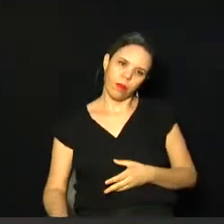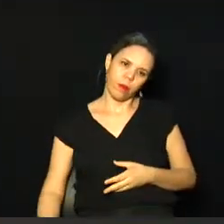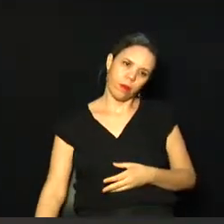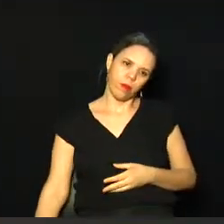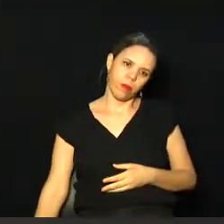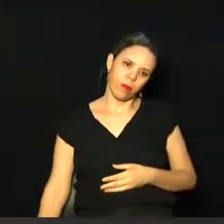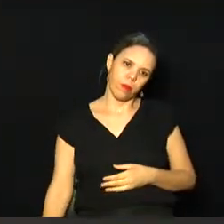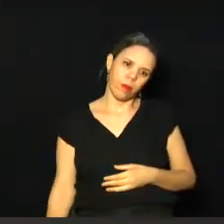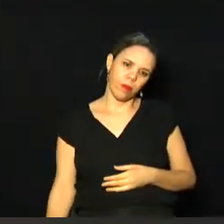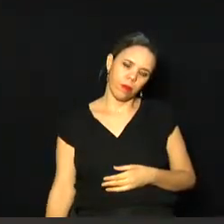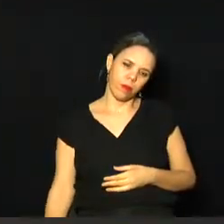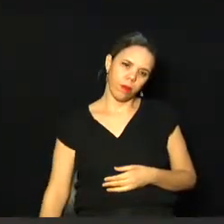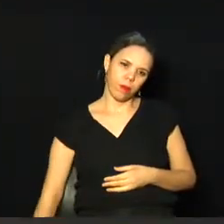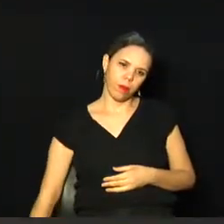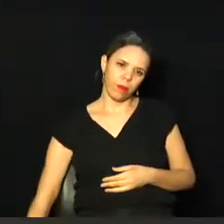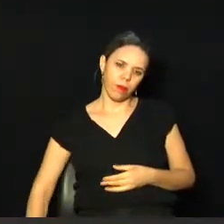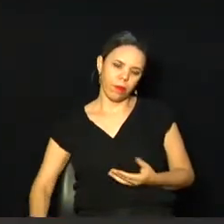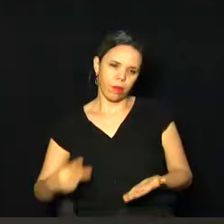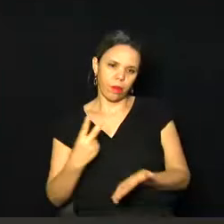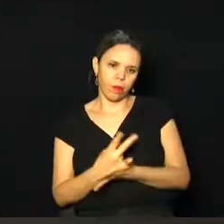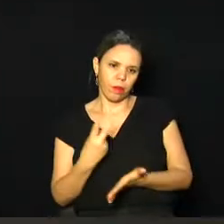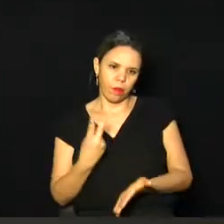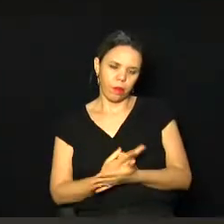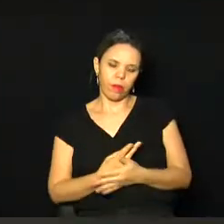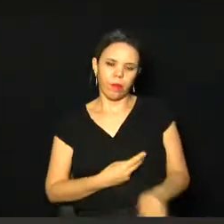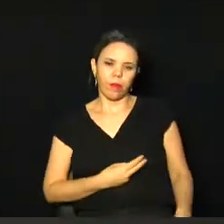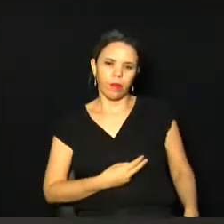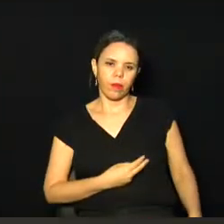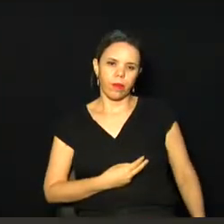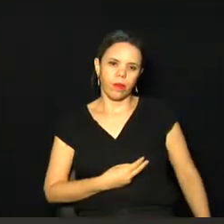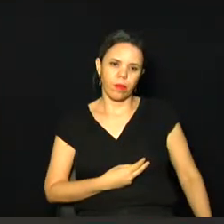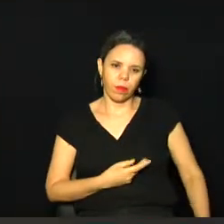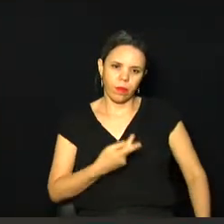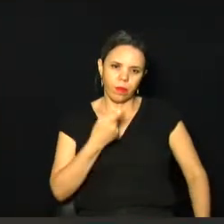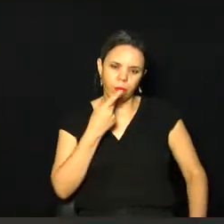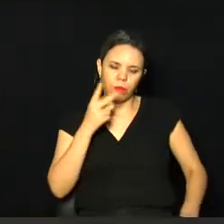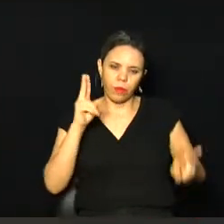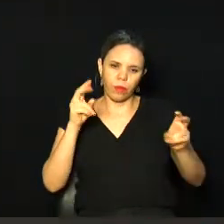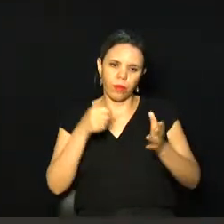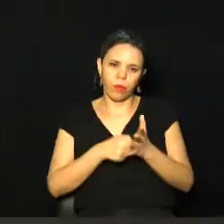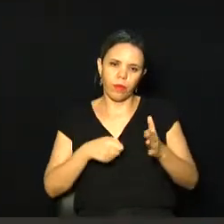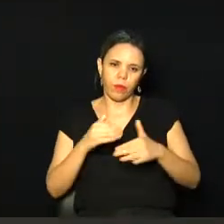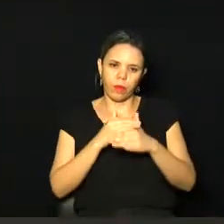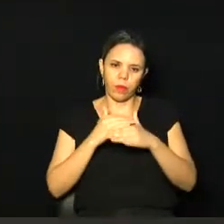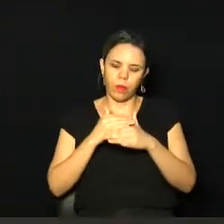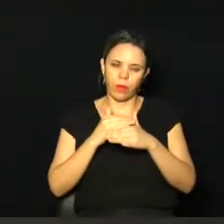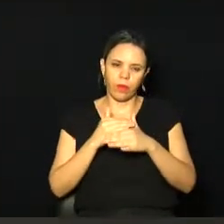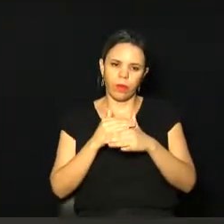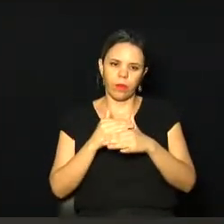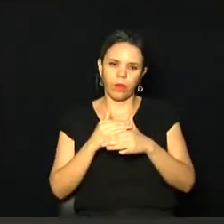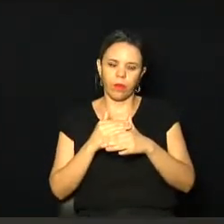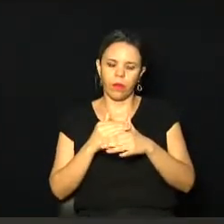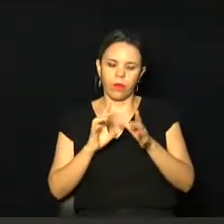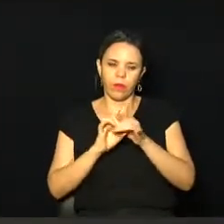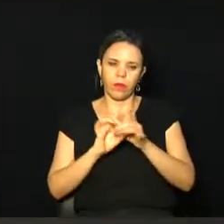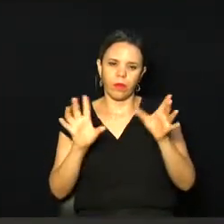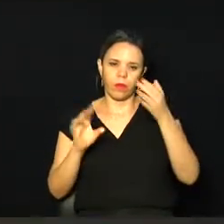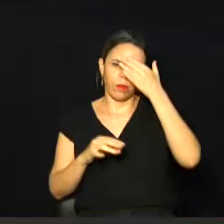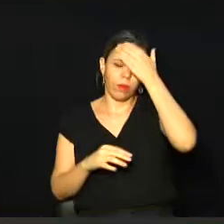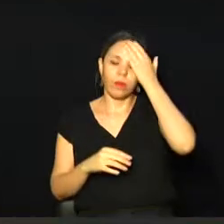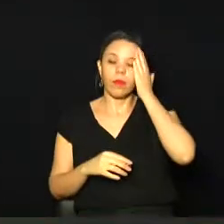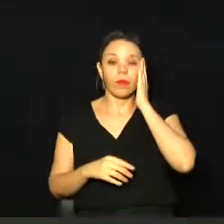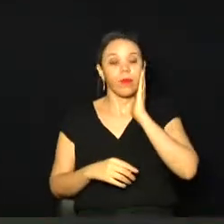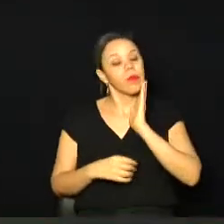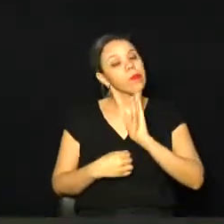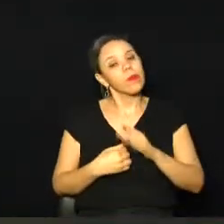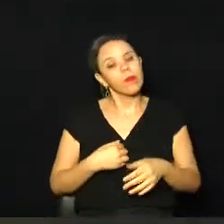outro lado, esse mesmo querido Mujica fala que a luta pela igualdade é uma luta pela democracia.